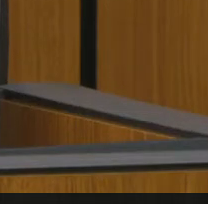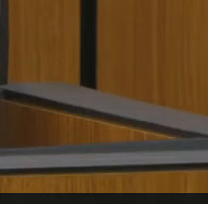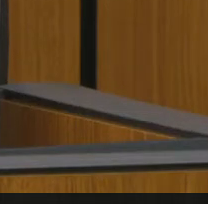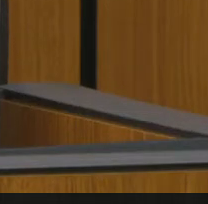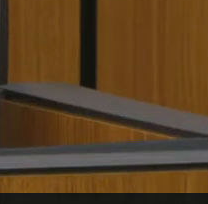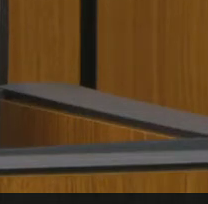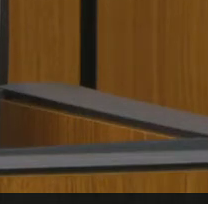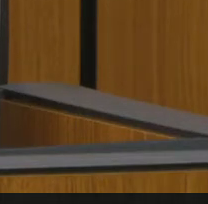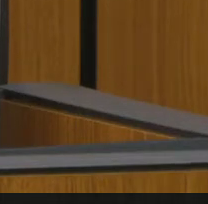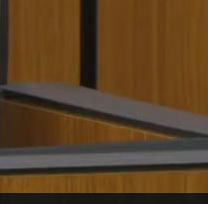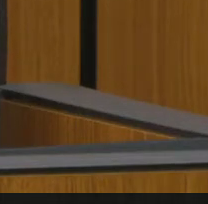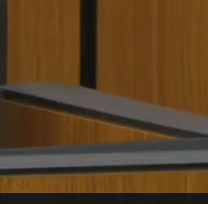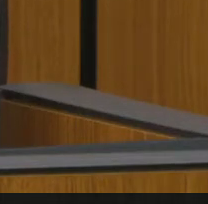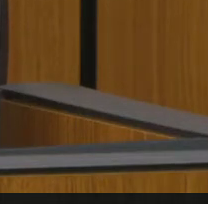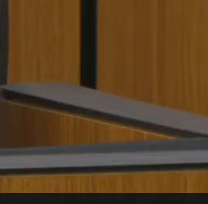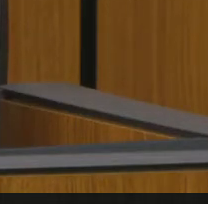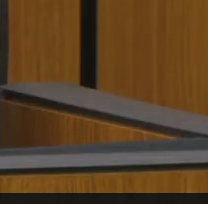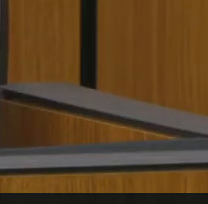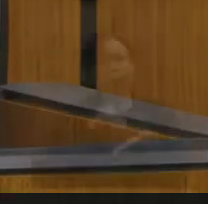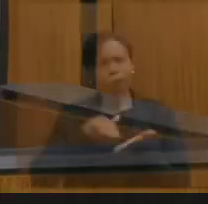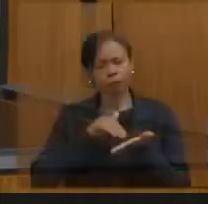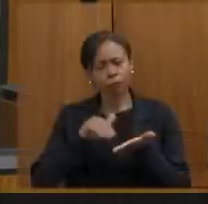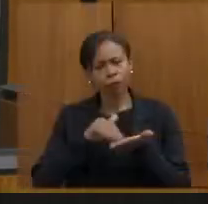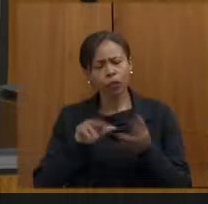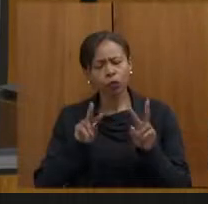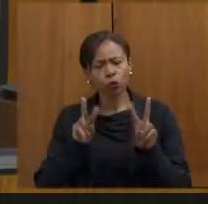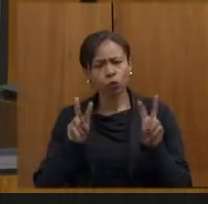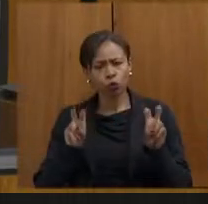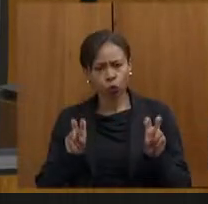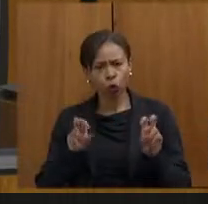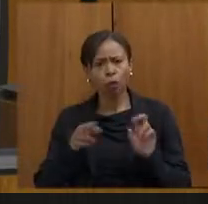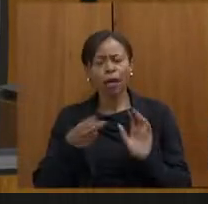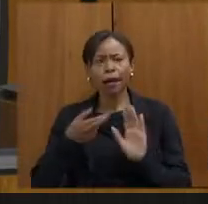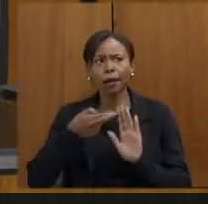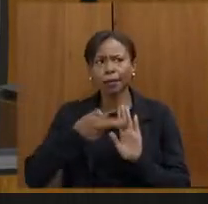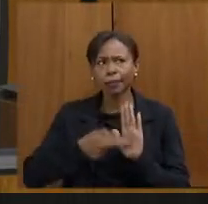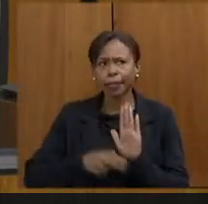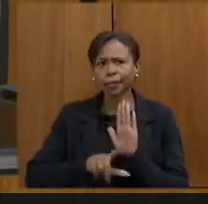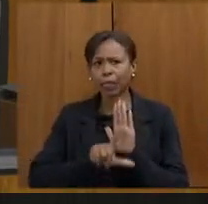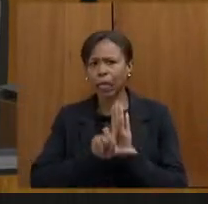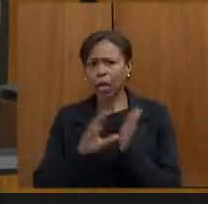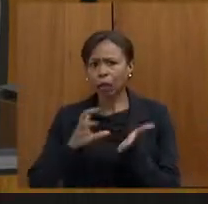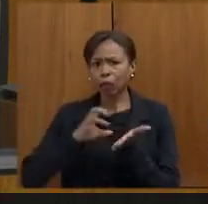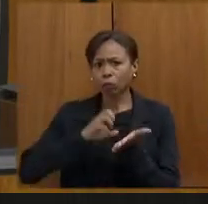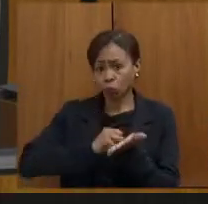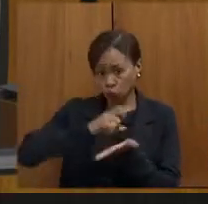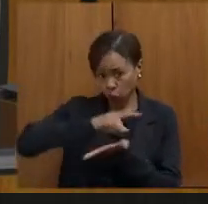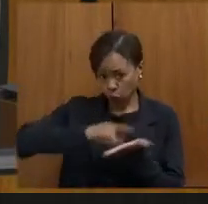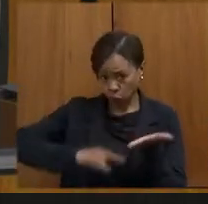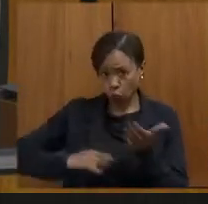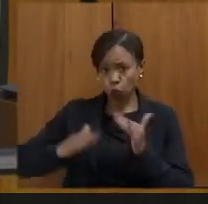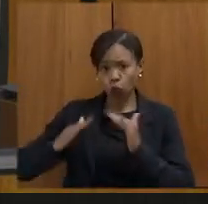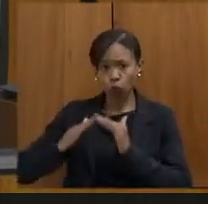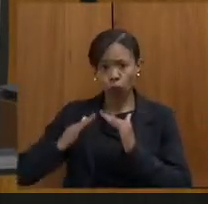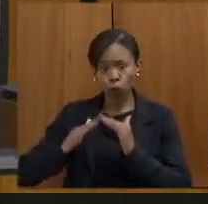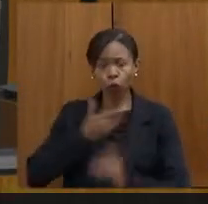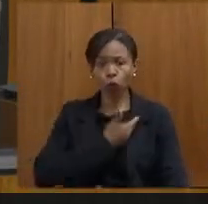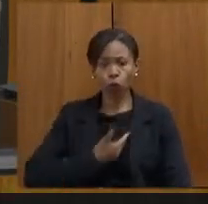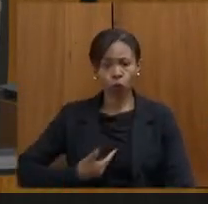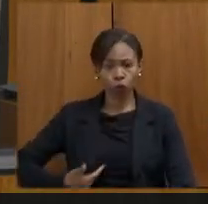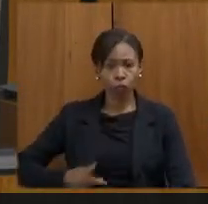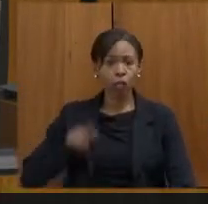questionamento. Secretária, diz respeito a uma regularização fundiária de um imóvel do governo do Estado em